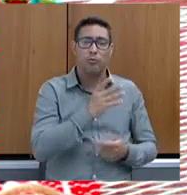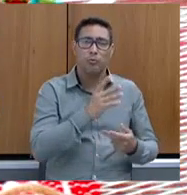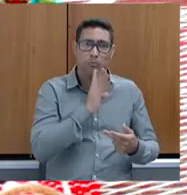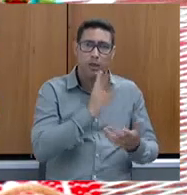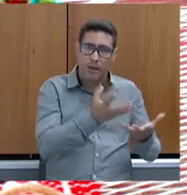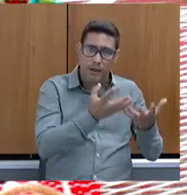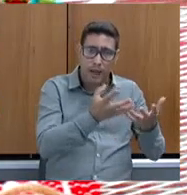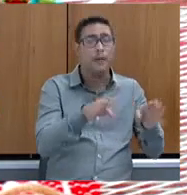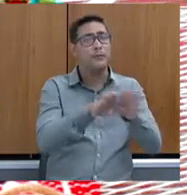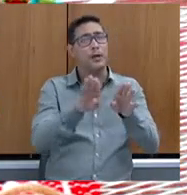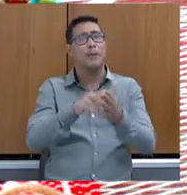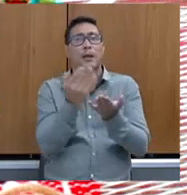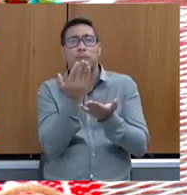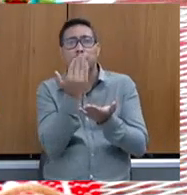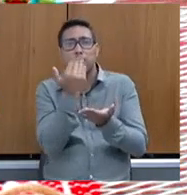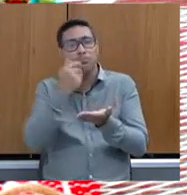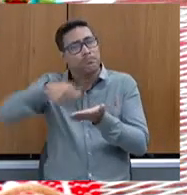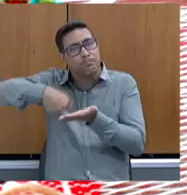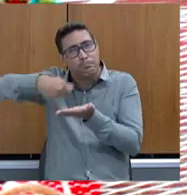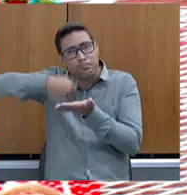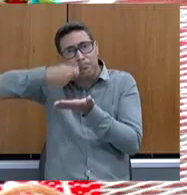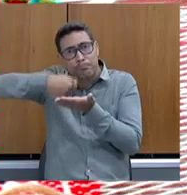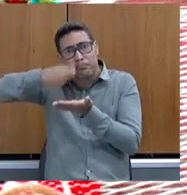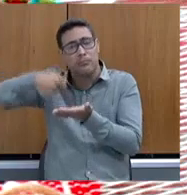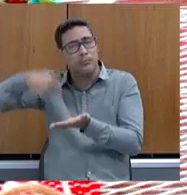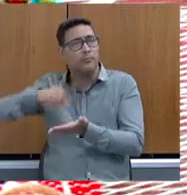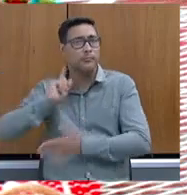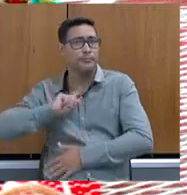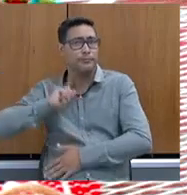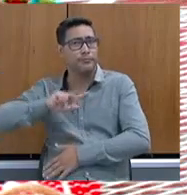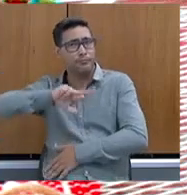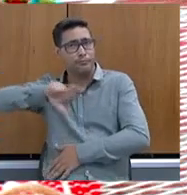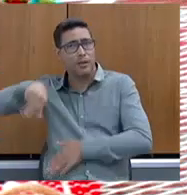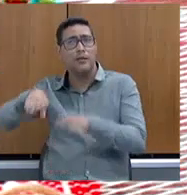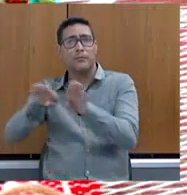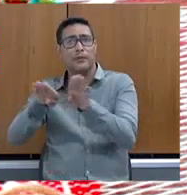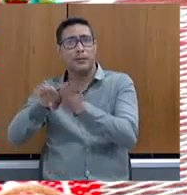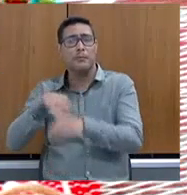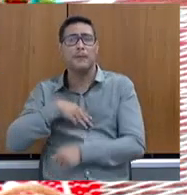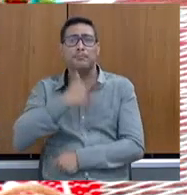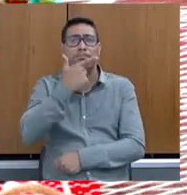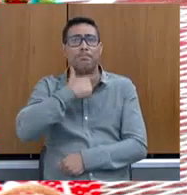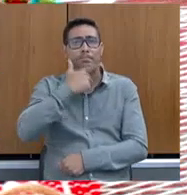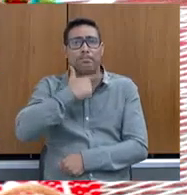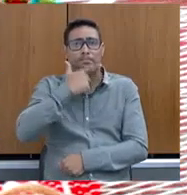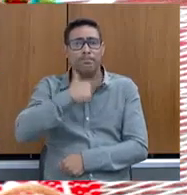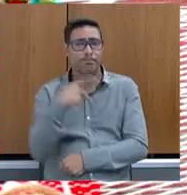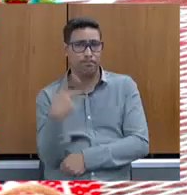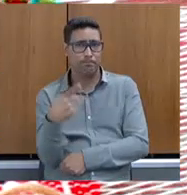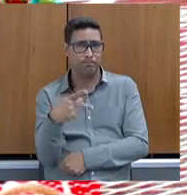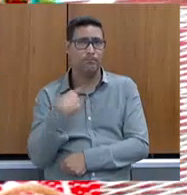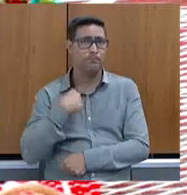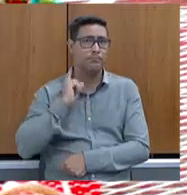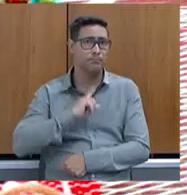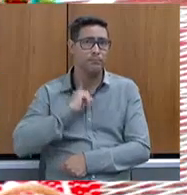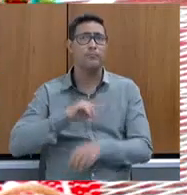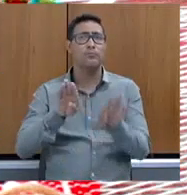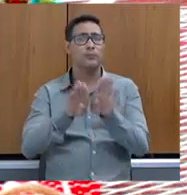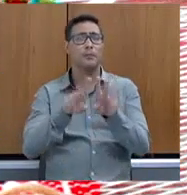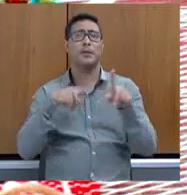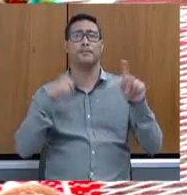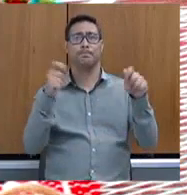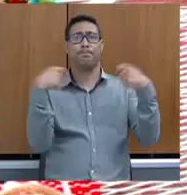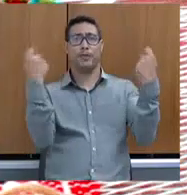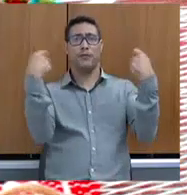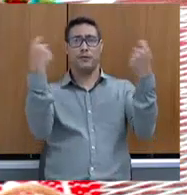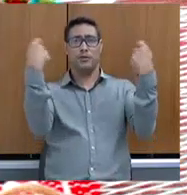Patrimônio Histórico de Minas Gerais no próximo ano eu quero falar do queijo da nossa cultura alimentar eu falo dos festivais